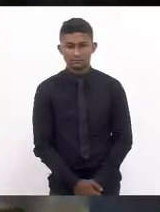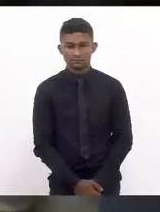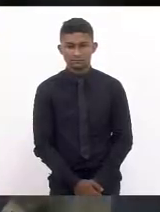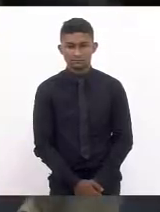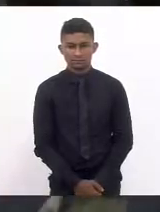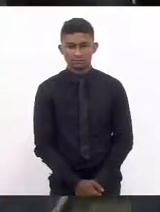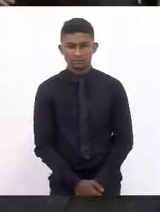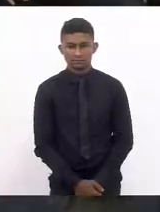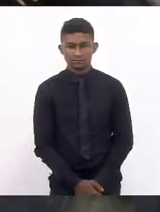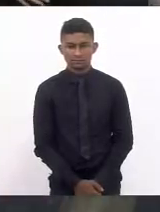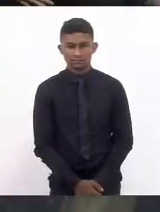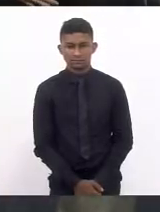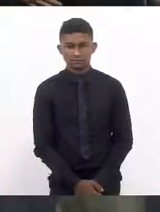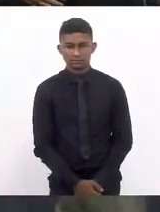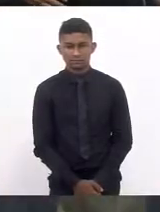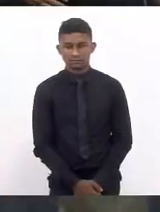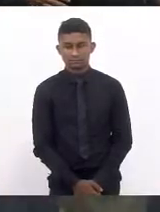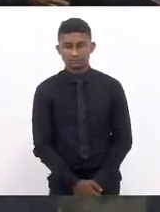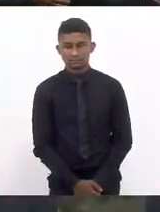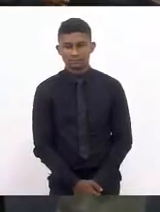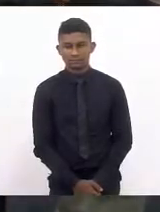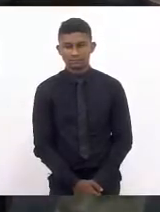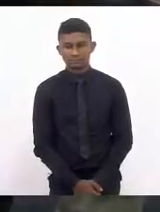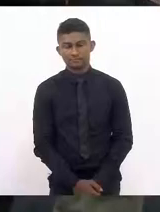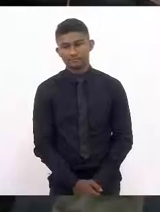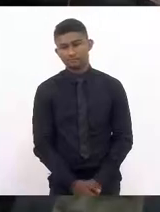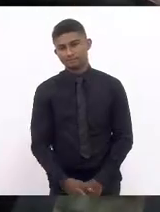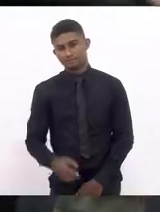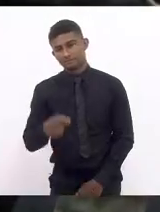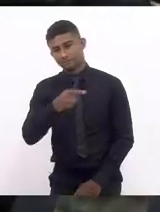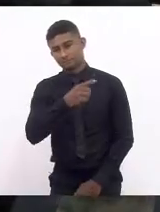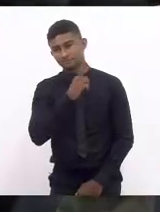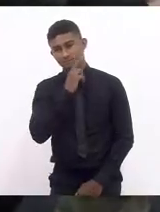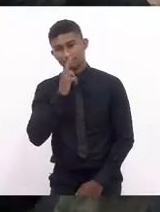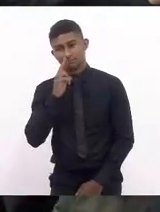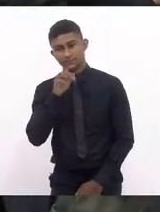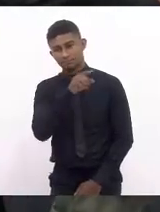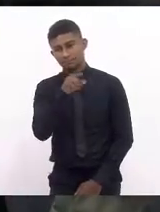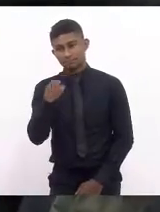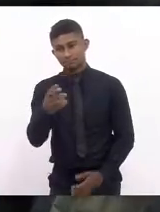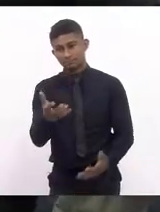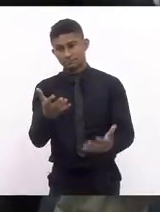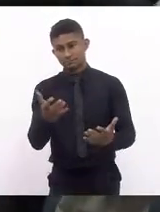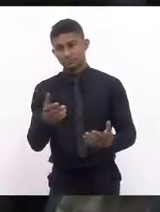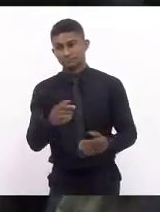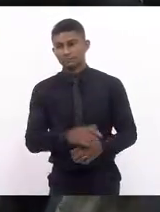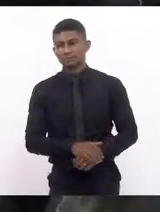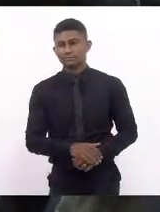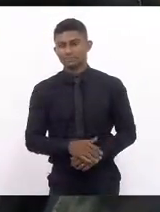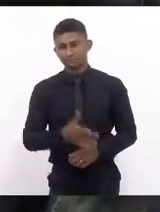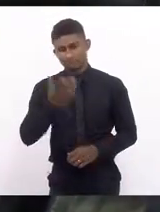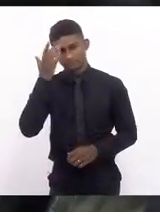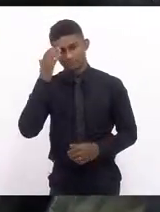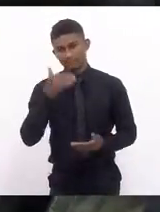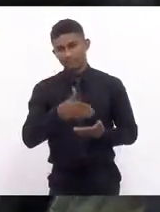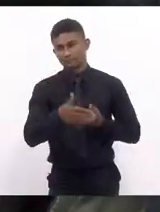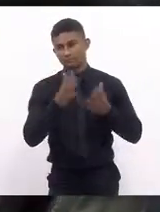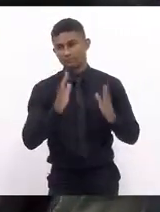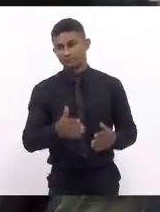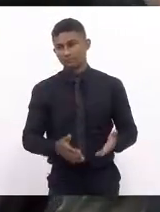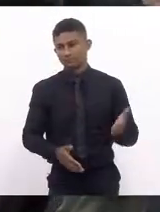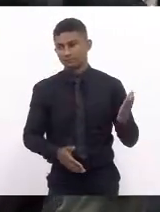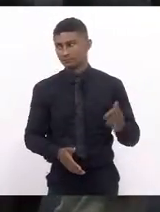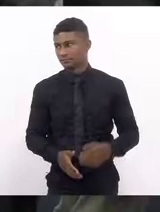e nós vamos ali no assador quem quiser comparecer e já começou a 7 você já começou vamos lá